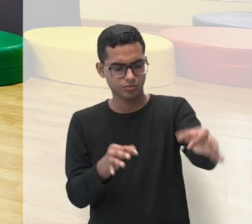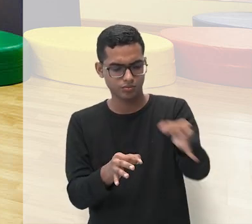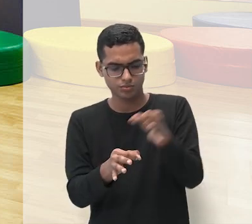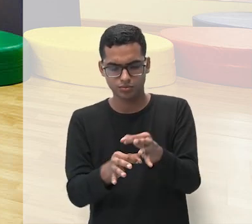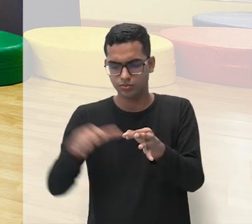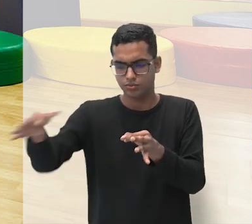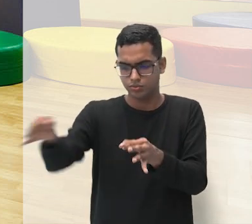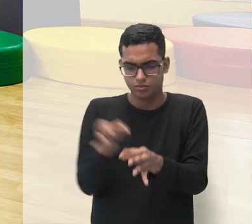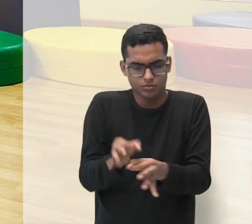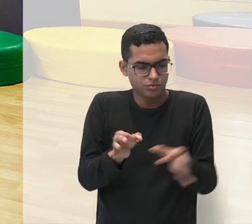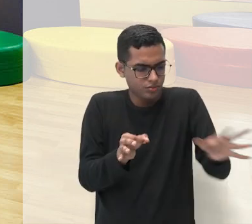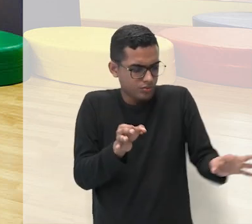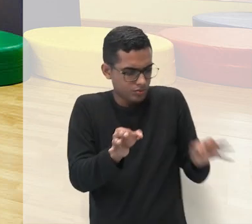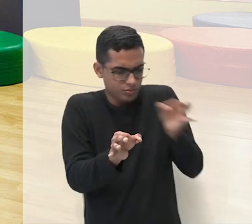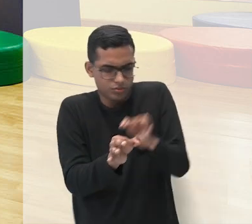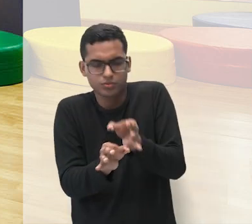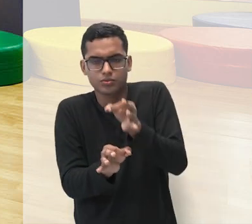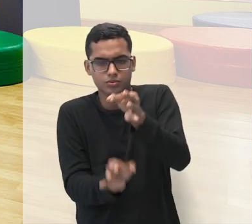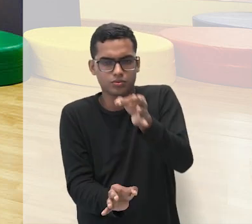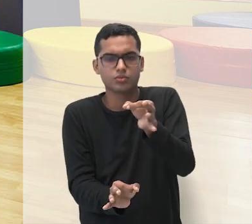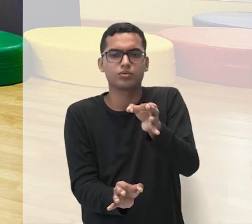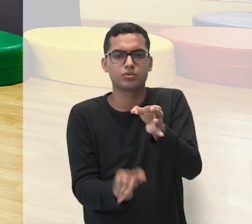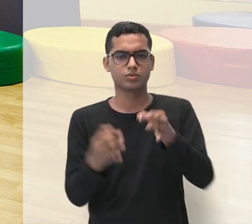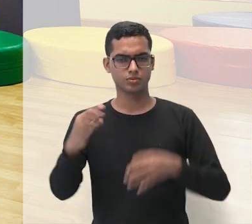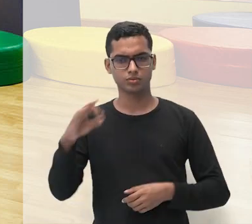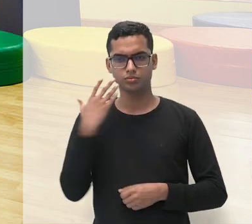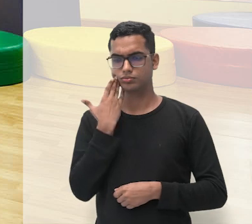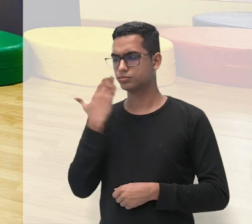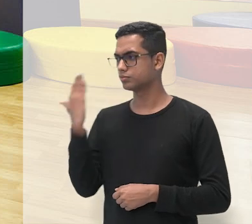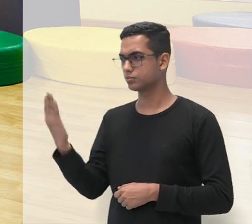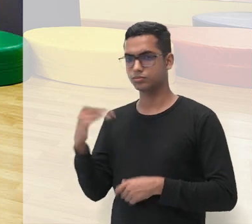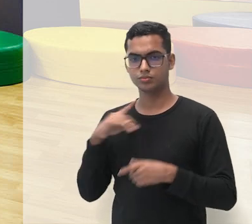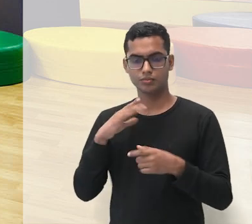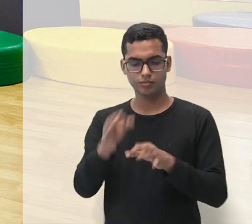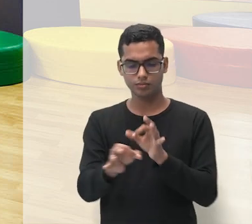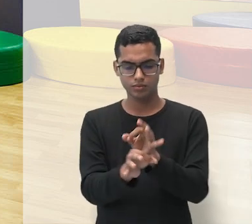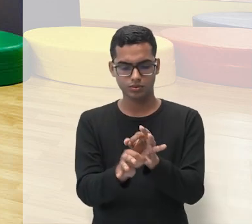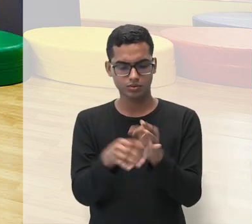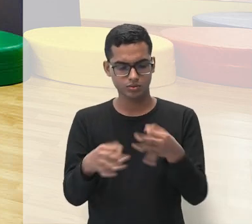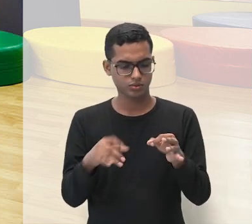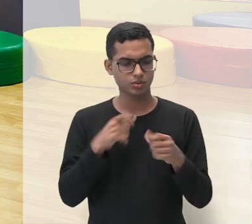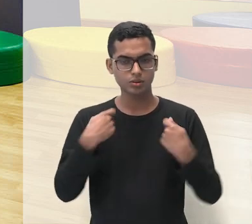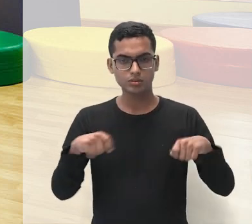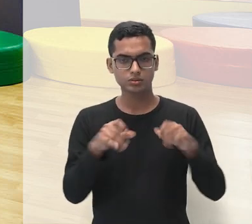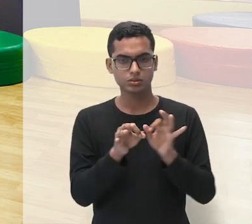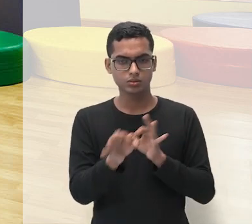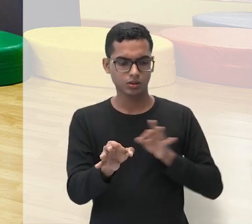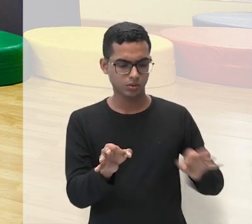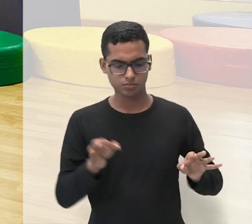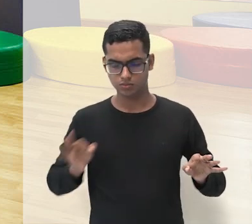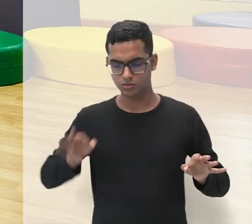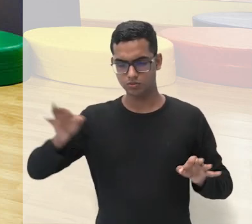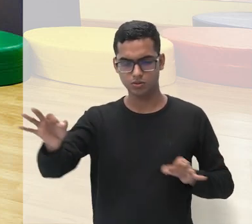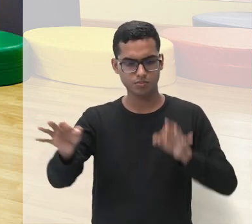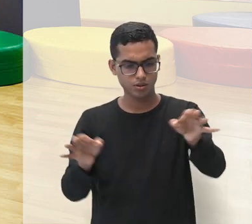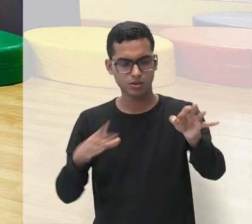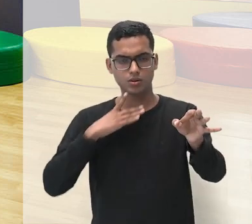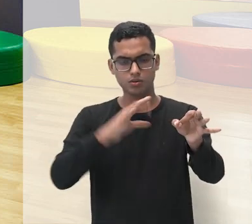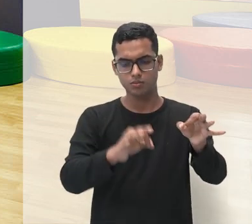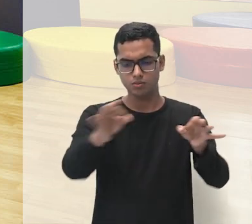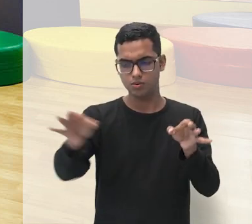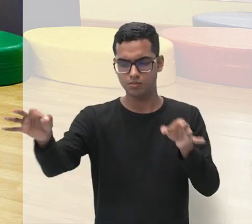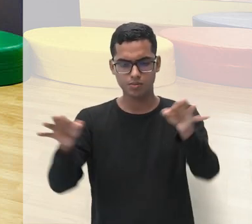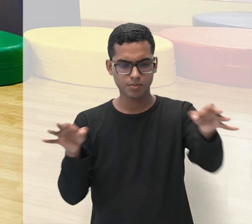cada dessas demarcações, tá bom? Mais uma vez, tem que colocar uma pincha em cada uma